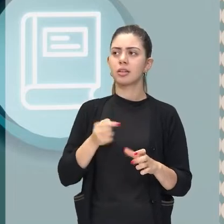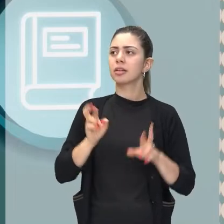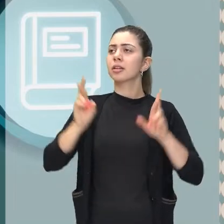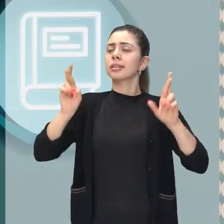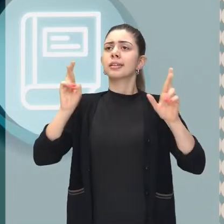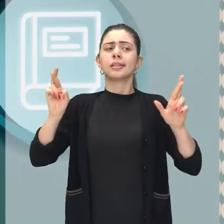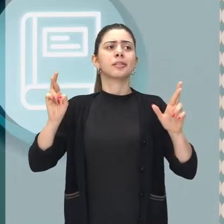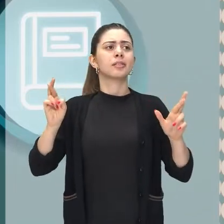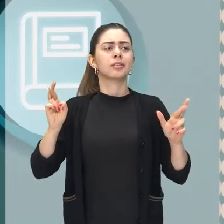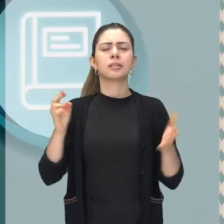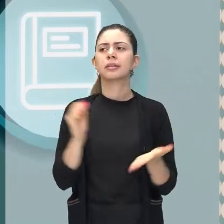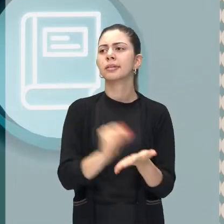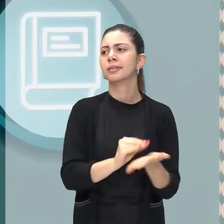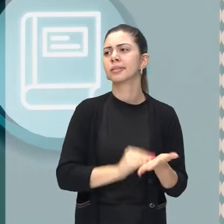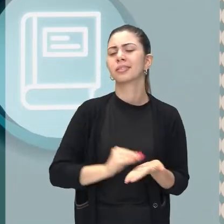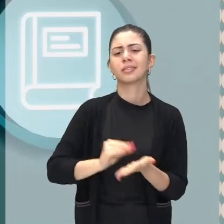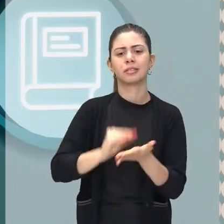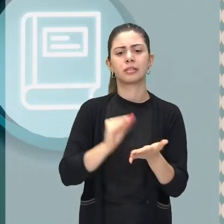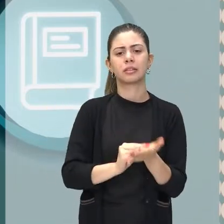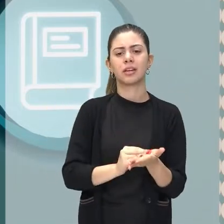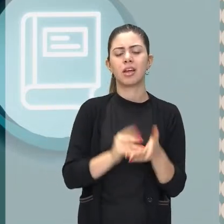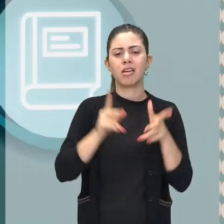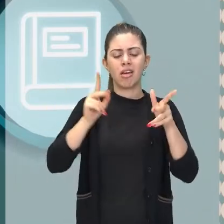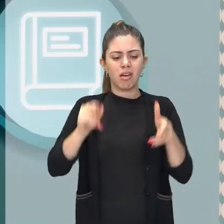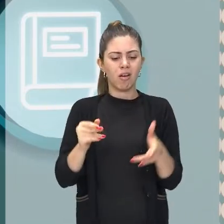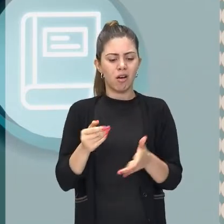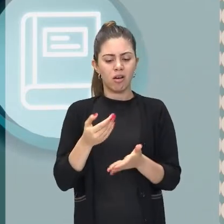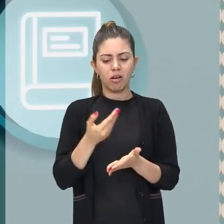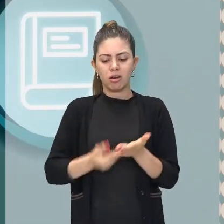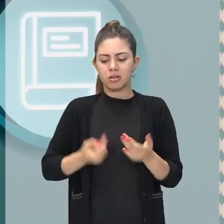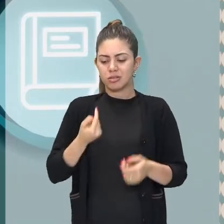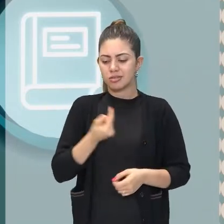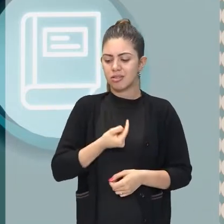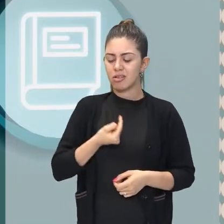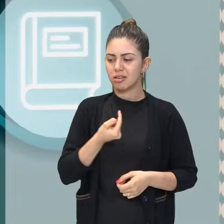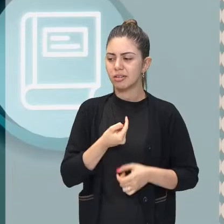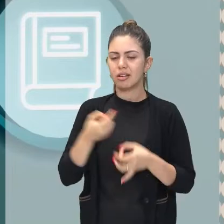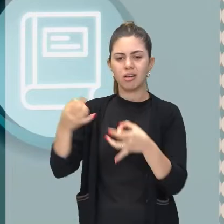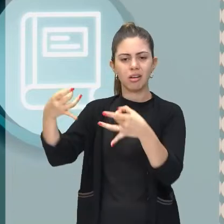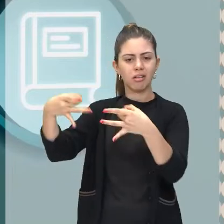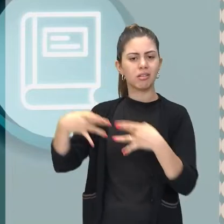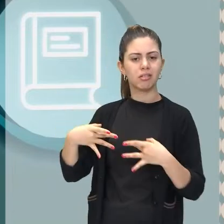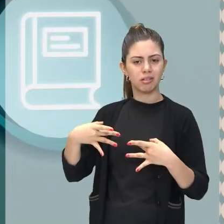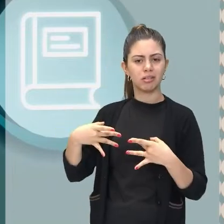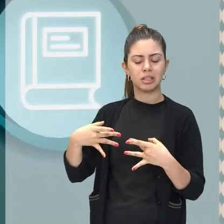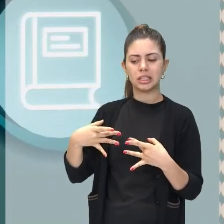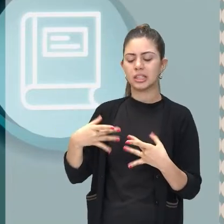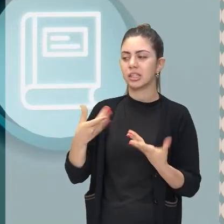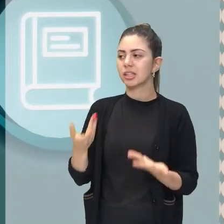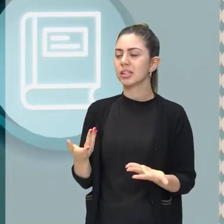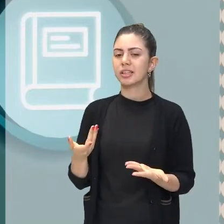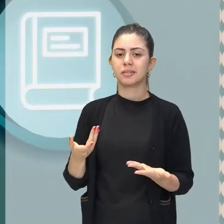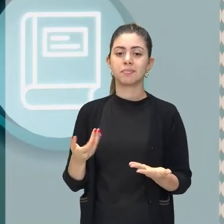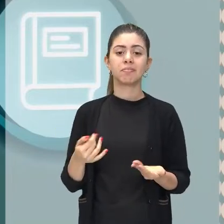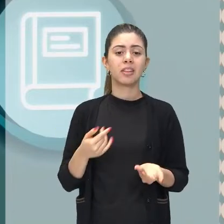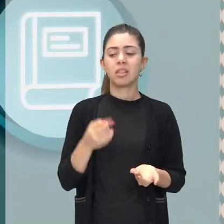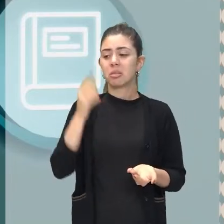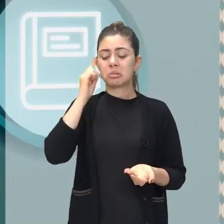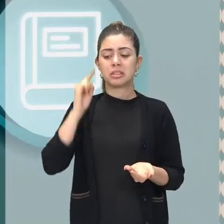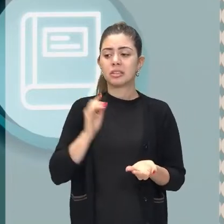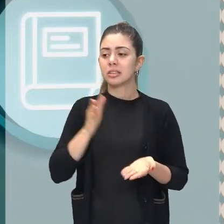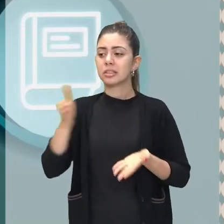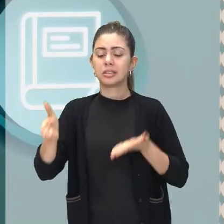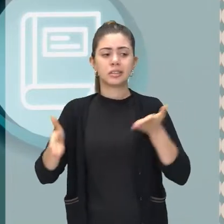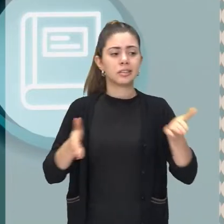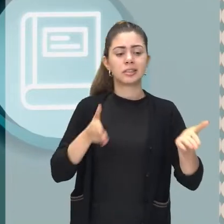esperança, ele tem uma sensação de estar perdido na vida, abandonado, né? Sem saber que rumo tomar. Por